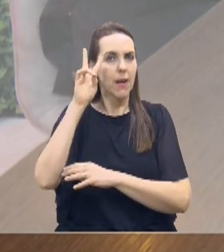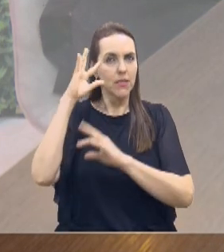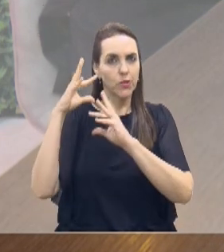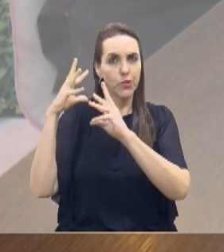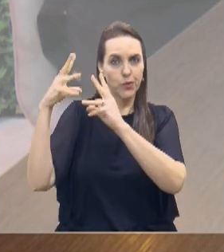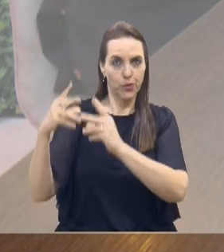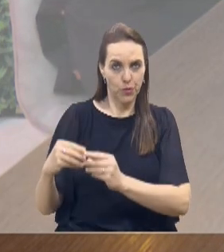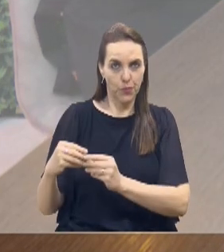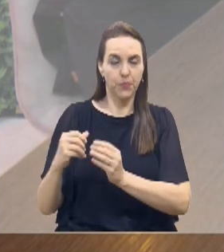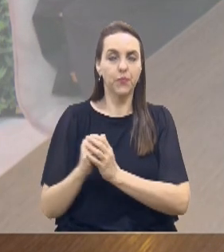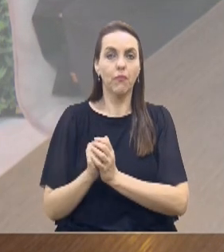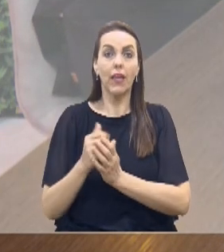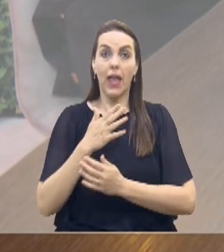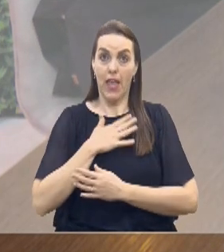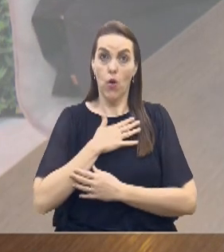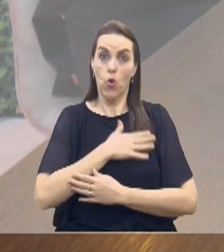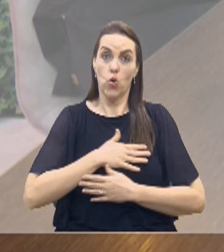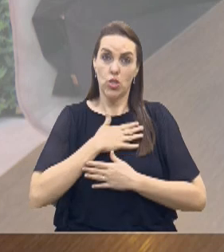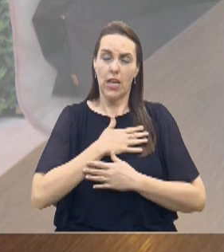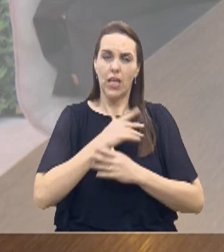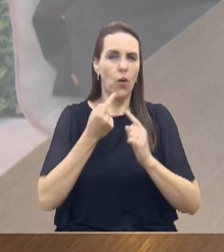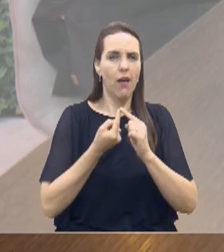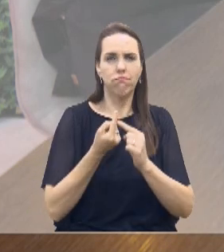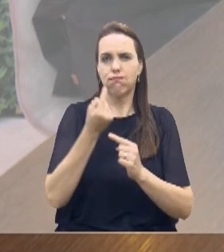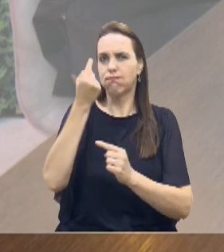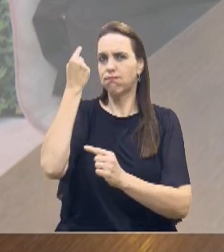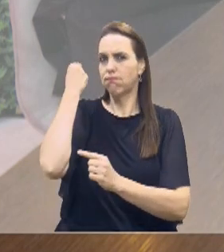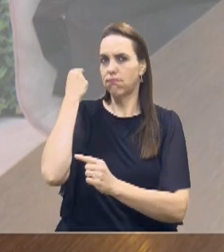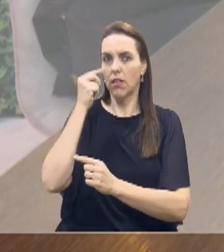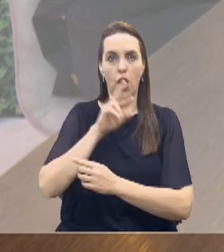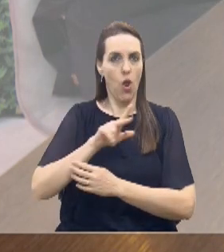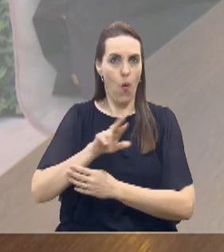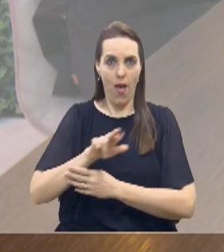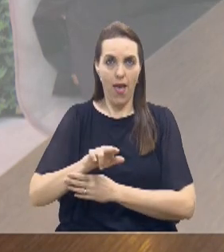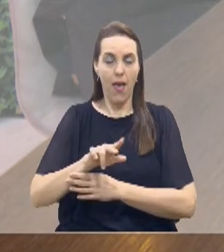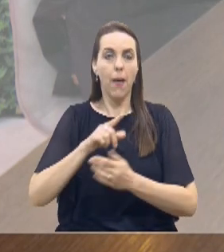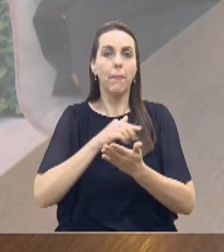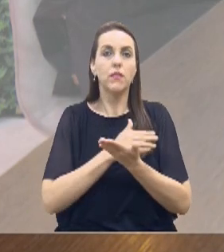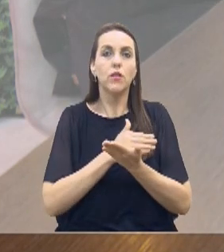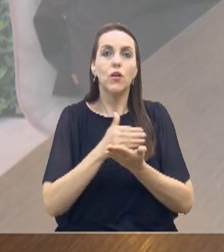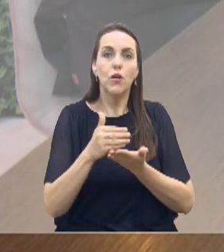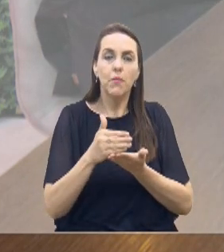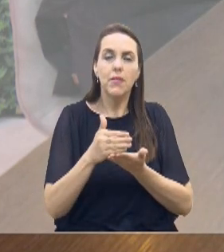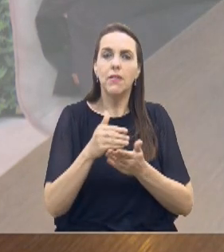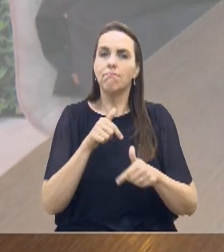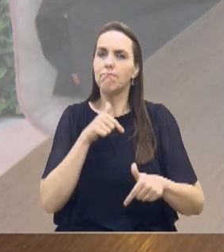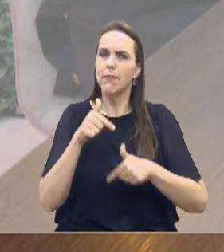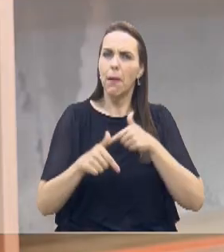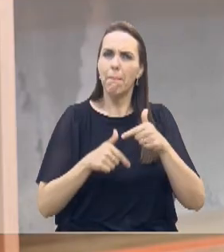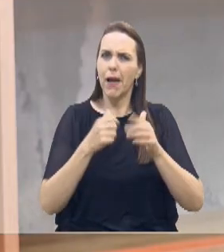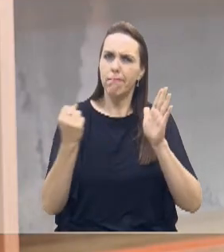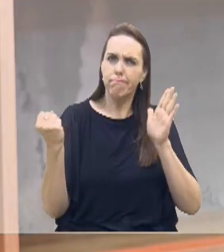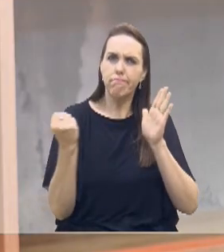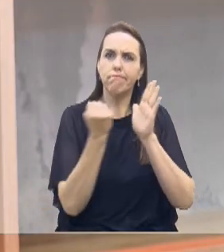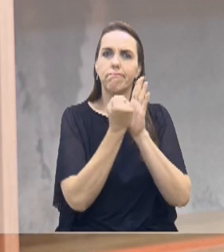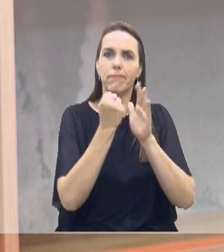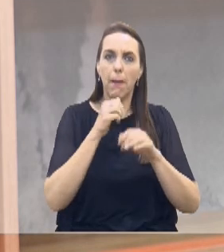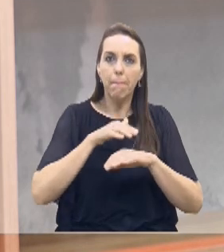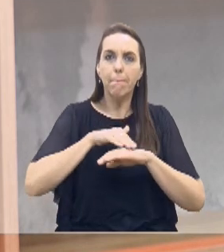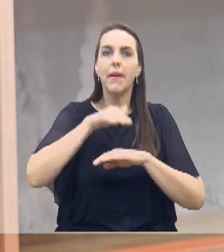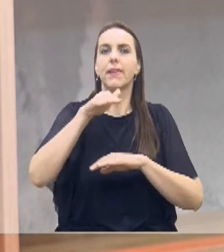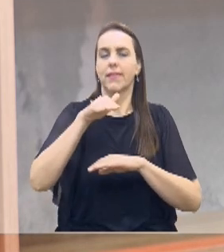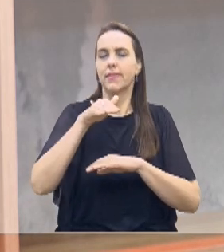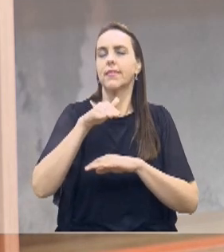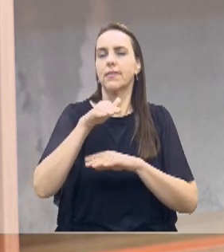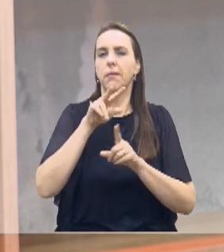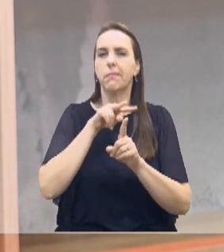não necessariamente em tom de retrospectiva, mas começarmos assim, que trabalho mais lhe marcou primeiro do ponto de vista